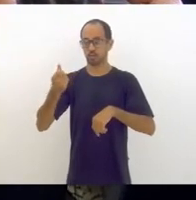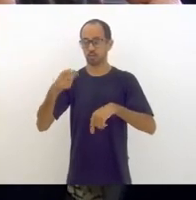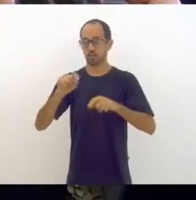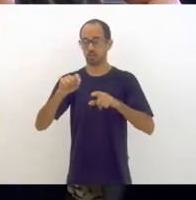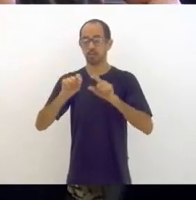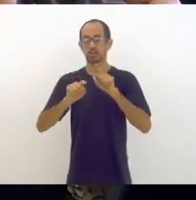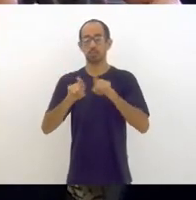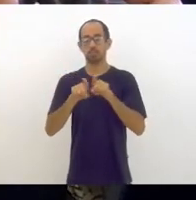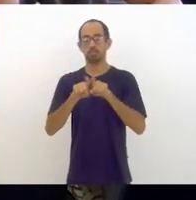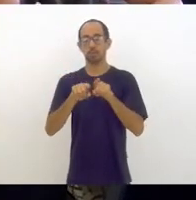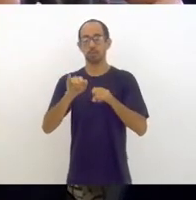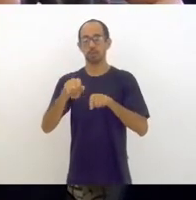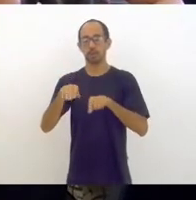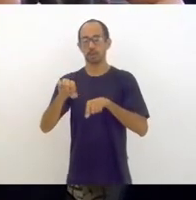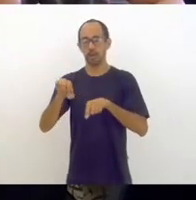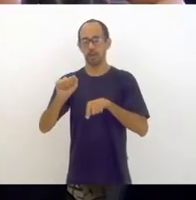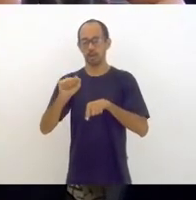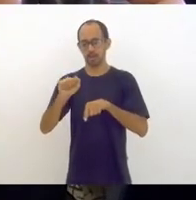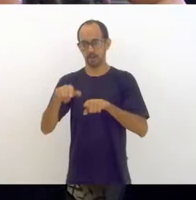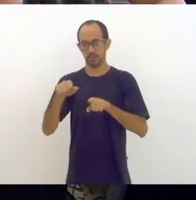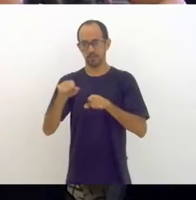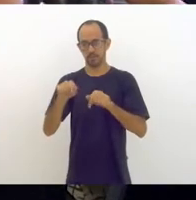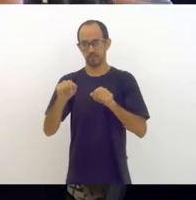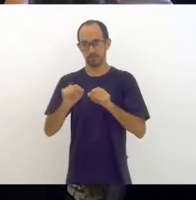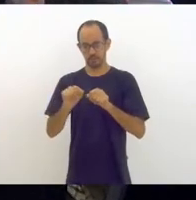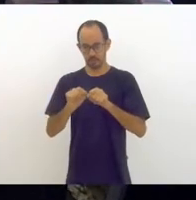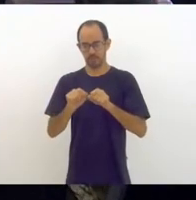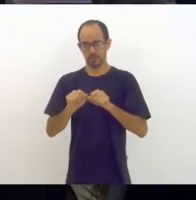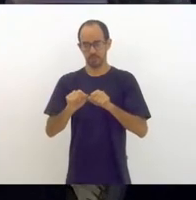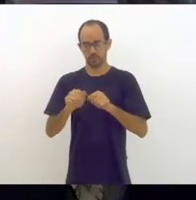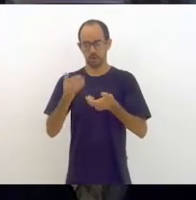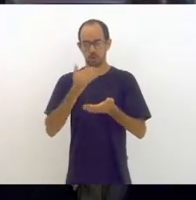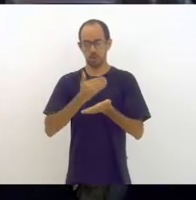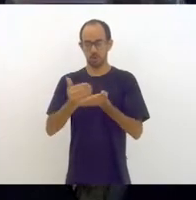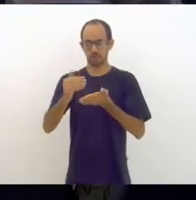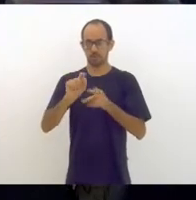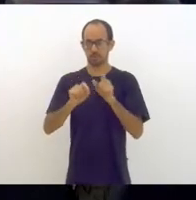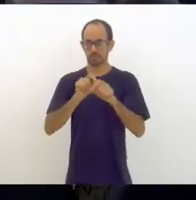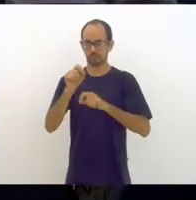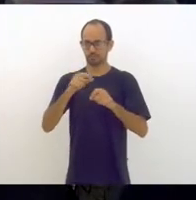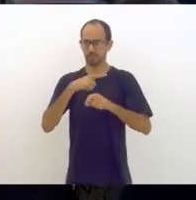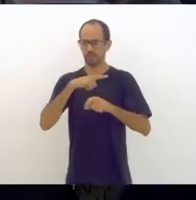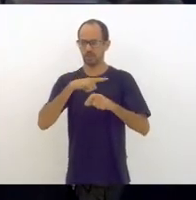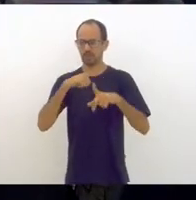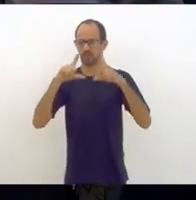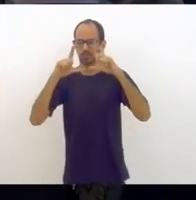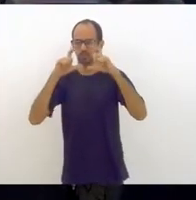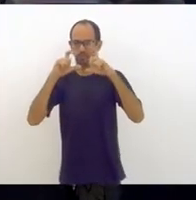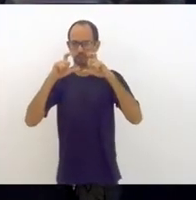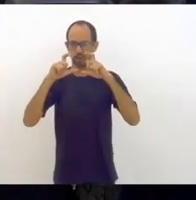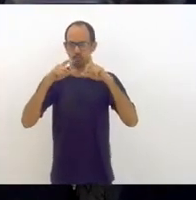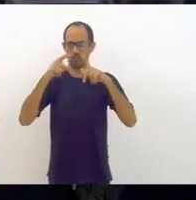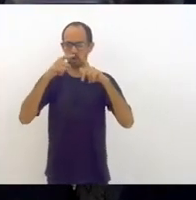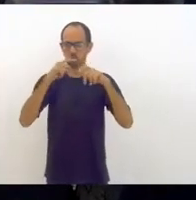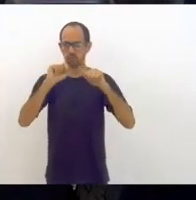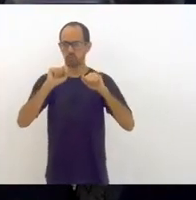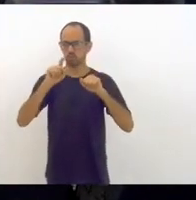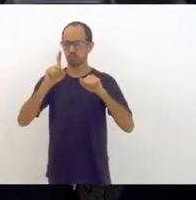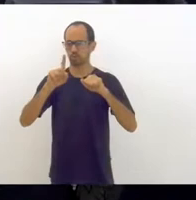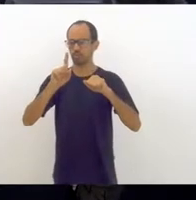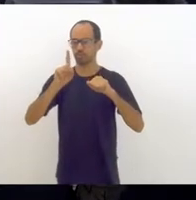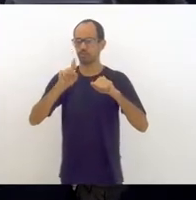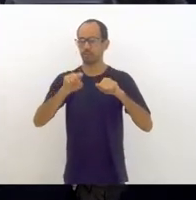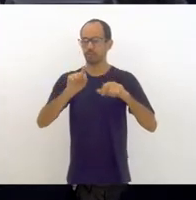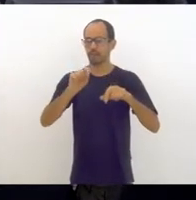âmbito de gestão dessa UC. Bom, para começar, a gente tem uma imagem bem simbólica do que é um